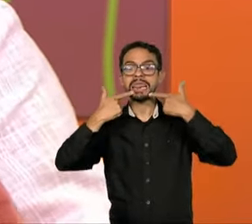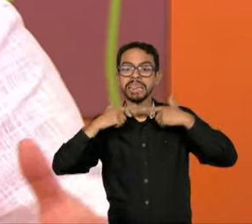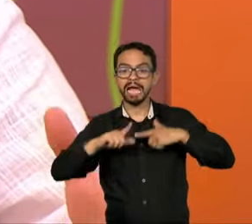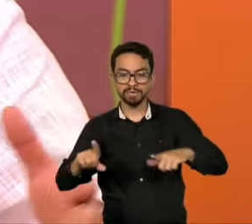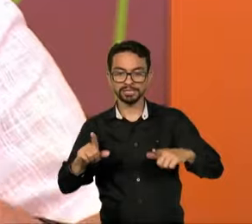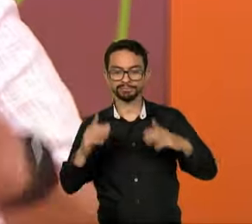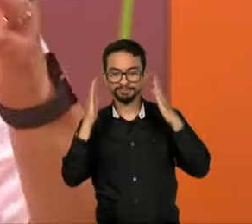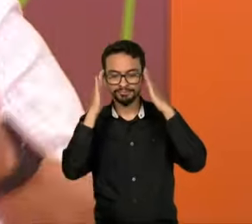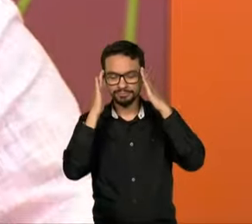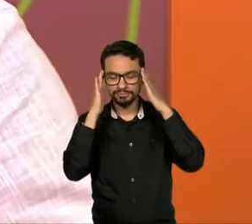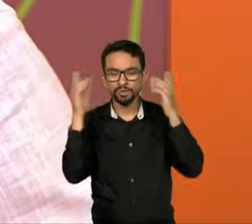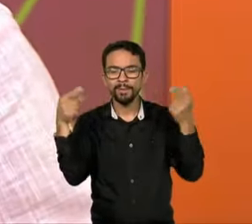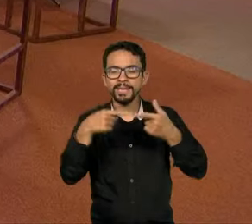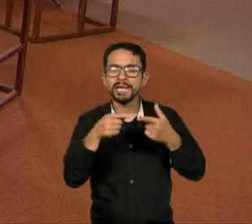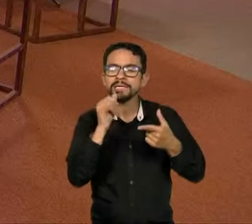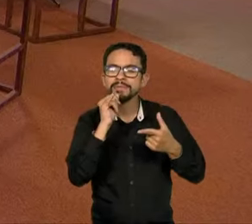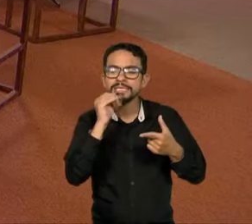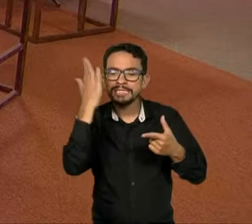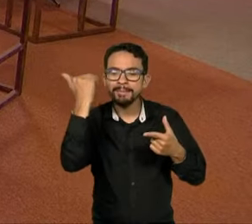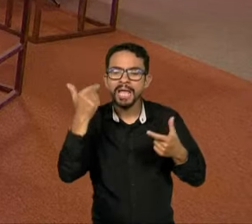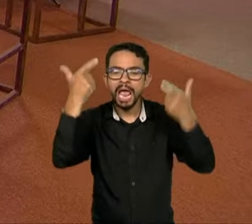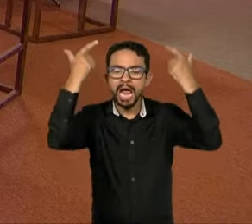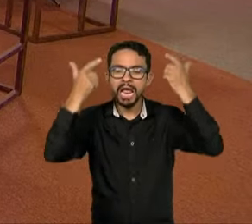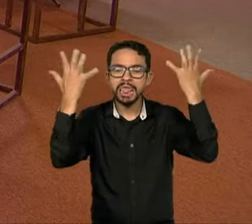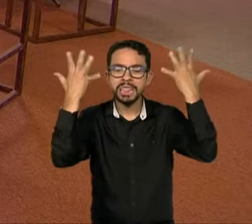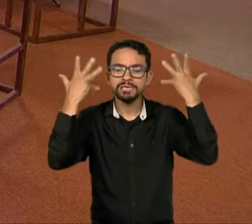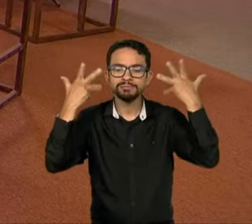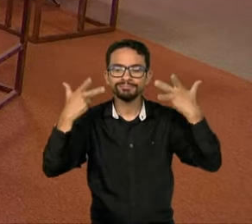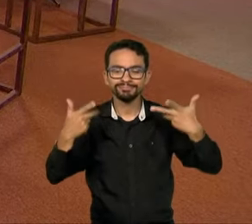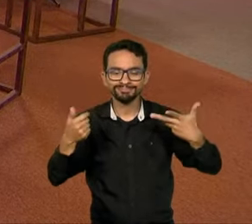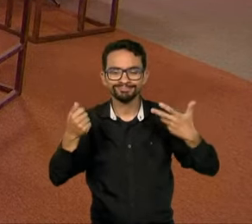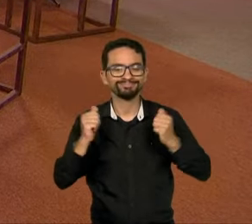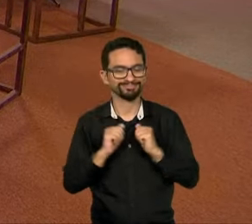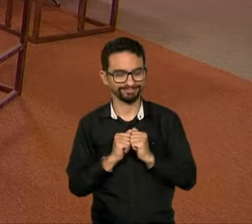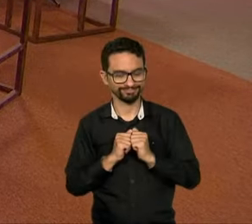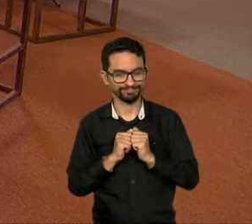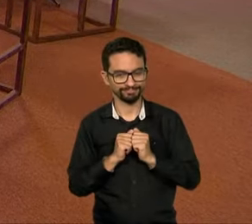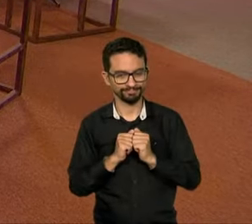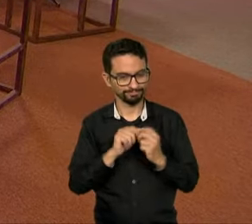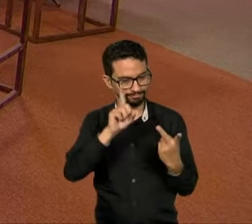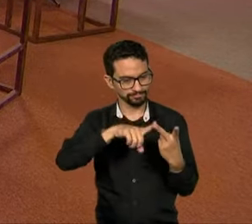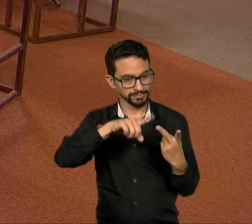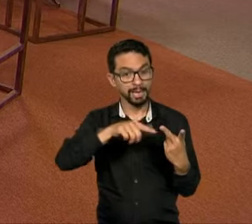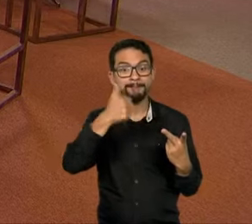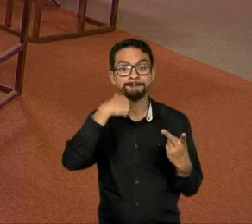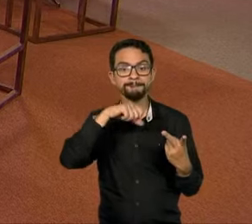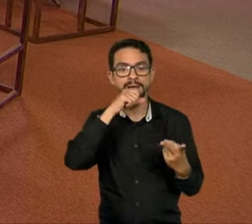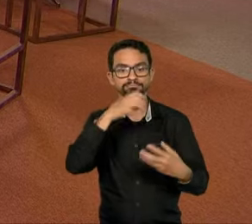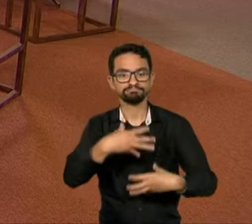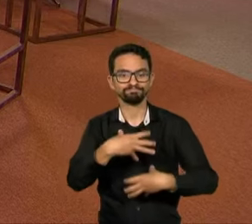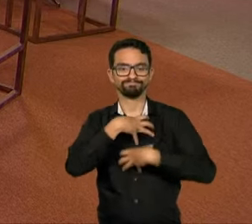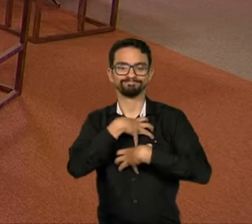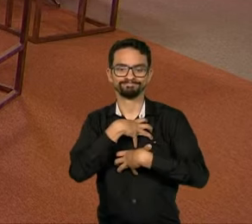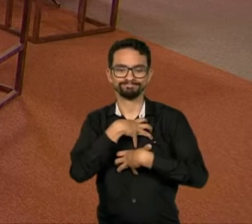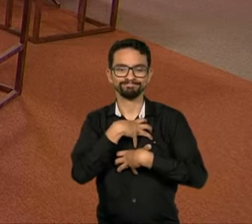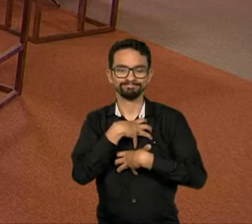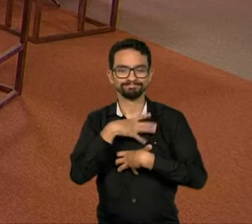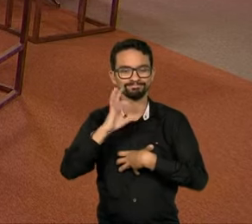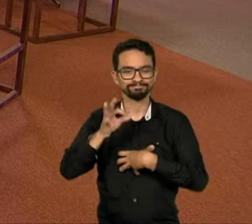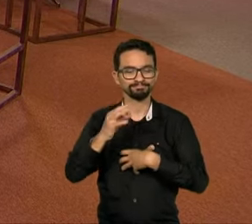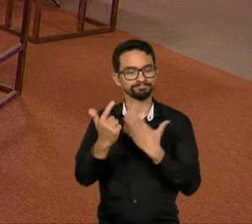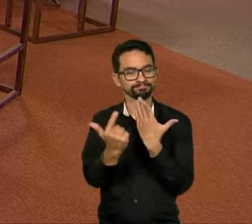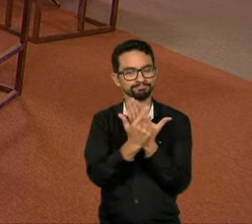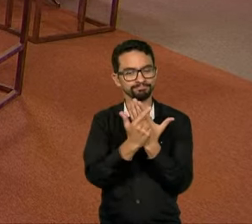tem a ver com Rei Leão, por exemplo. Que a mãe, ela tem instintivamente, se é que a gente pode dizer, de